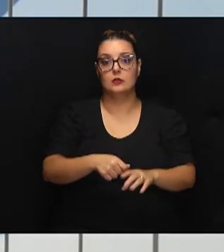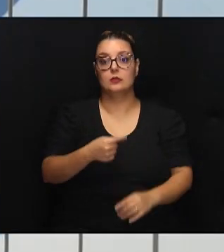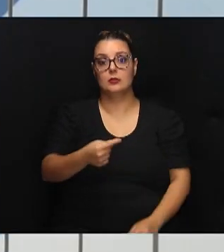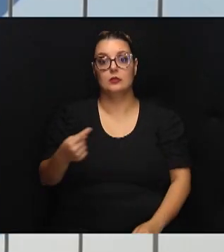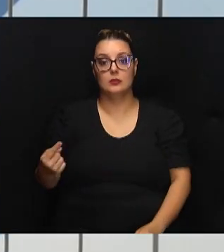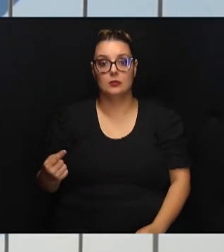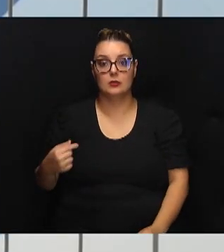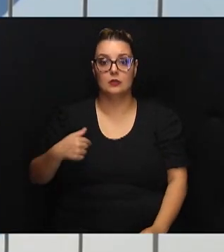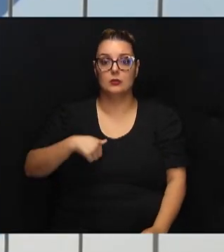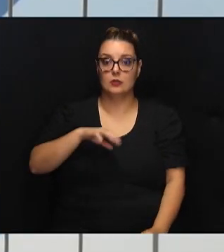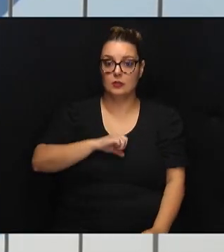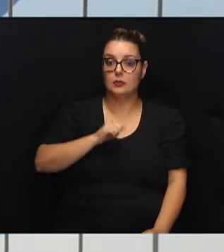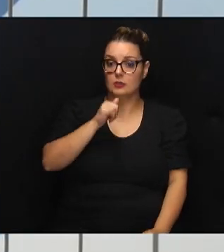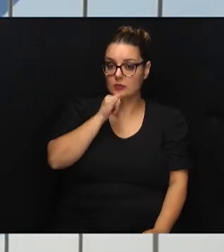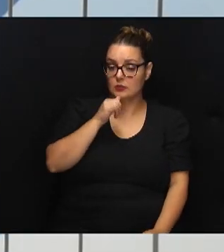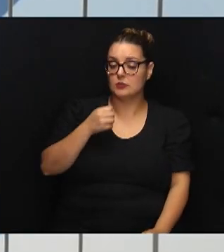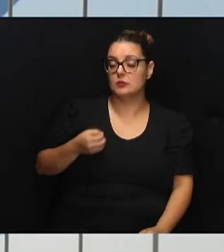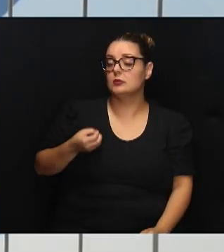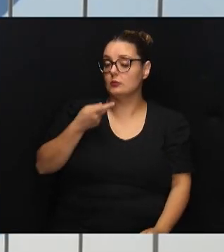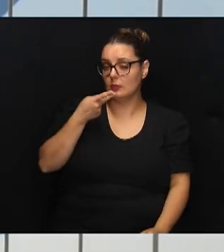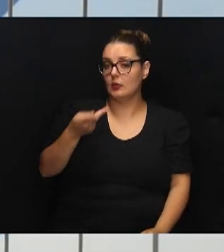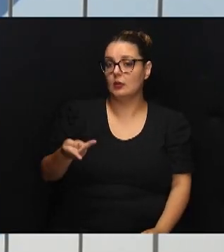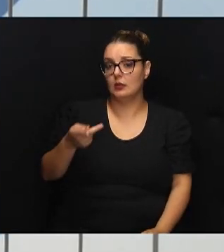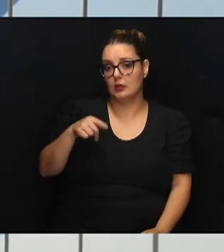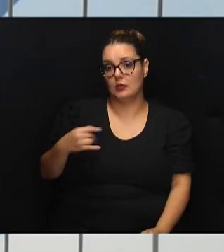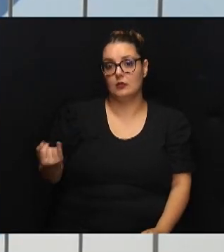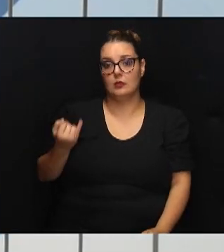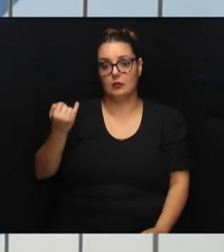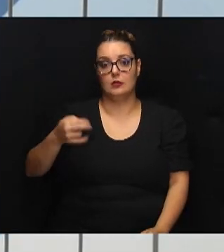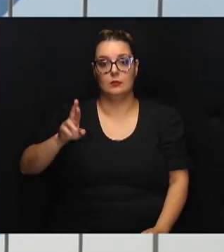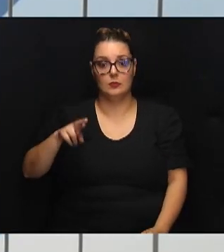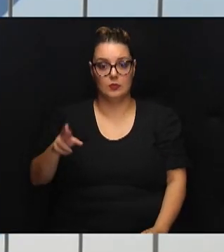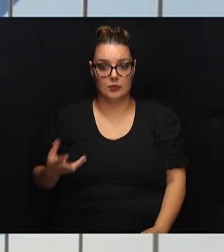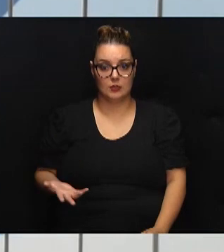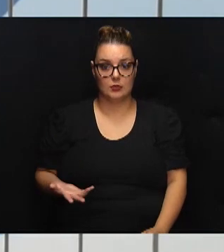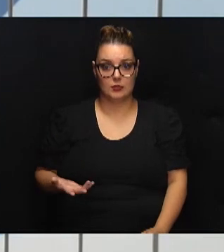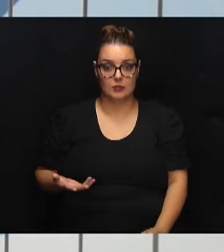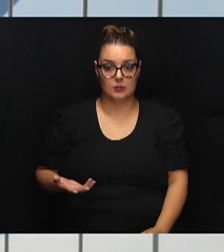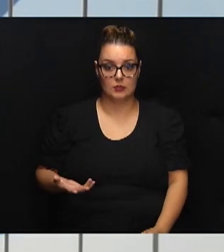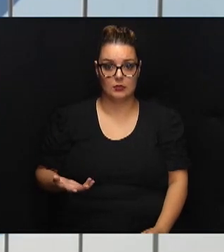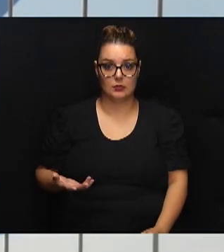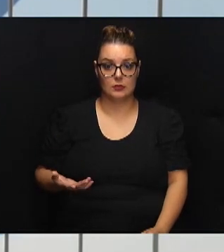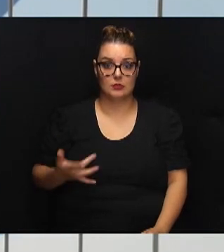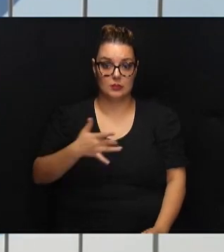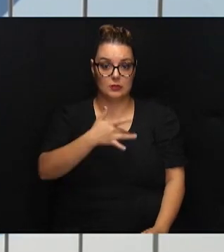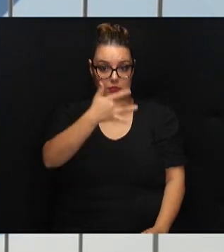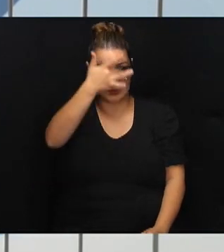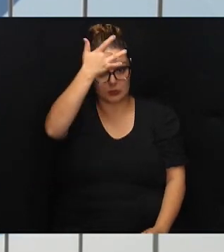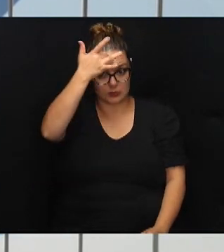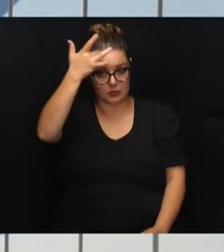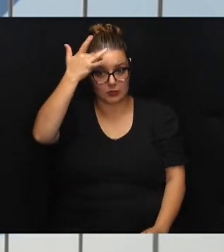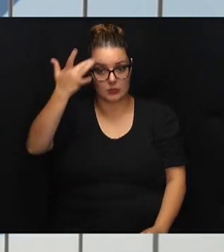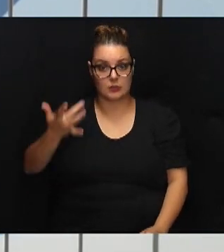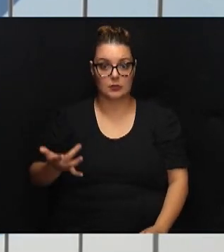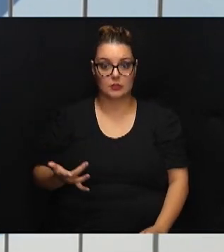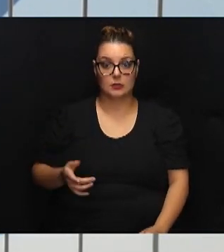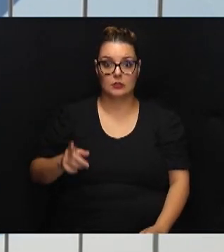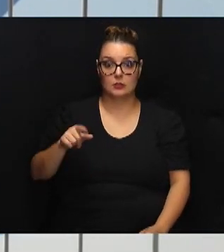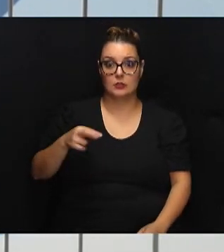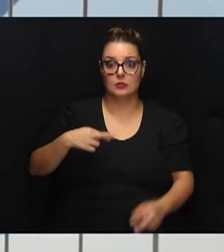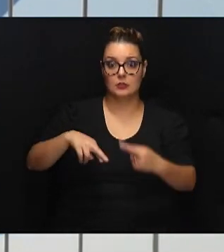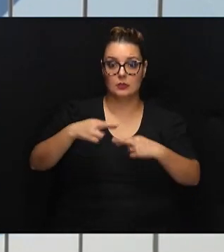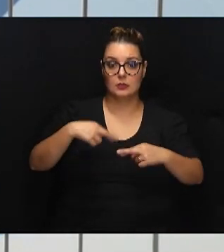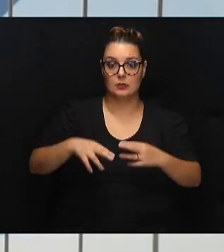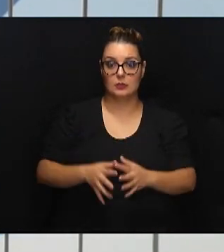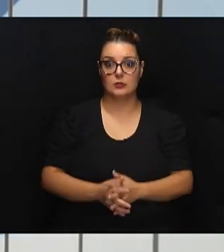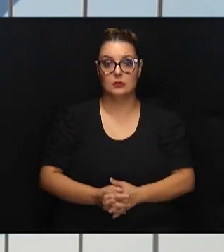E eu gosto de dar um exemplo muito interessante, até por conta da saúde mental mesmo, é a questão